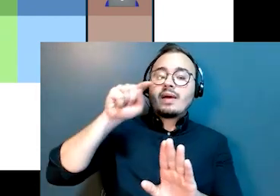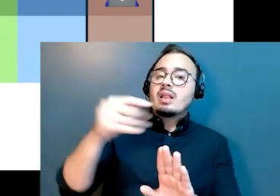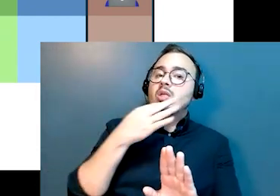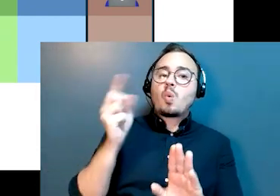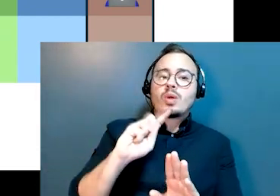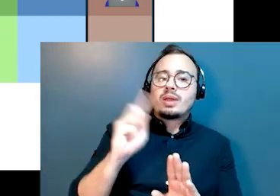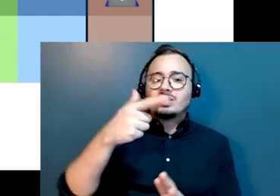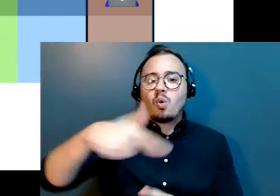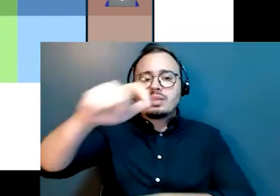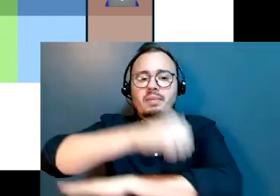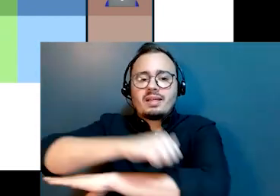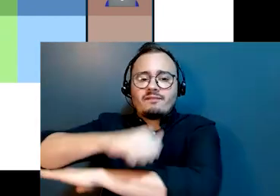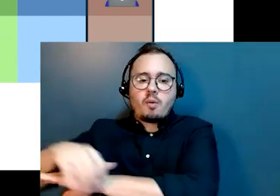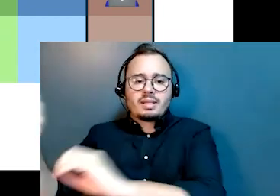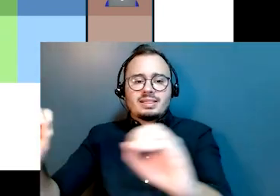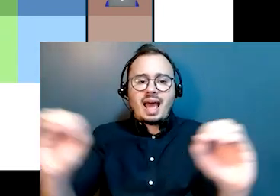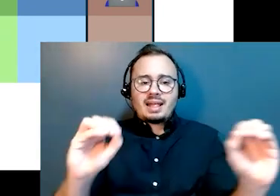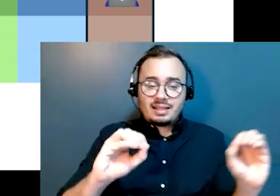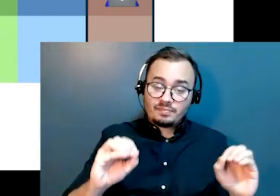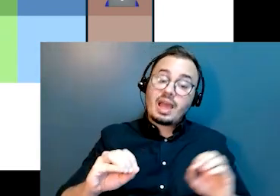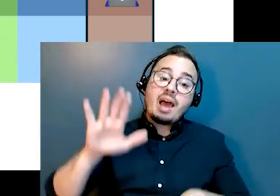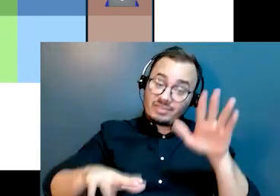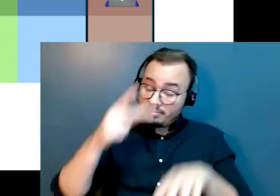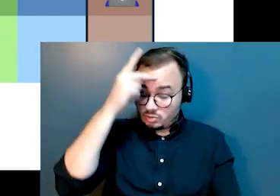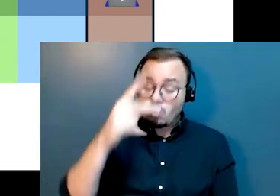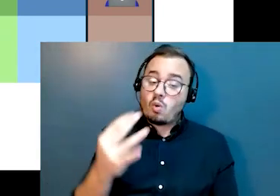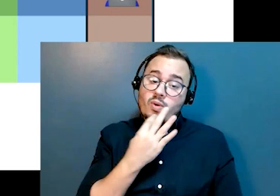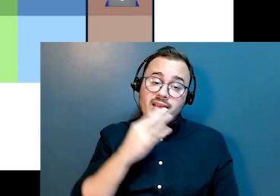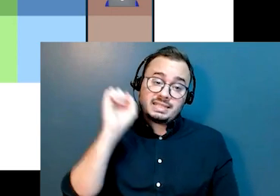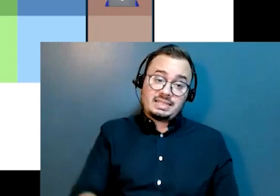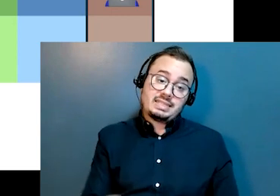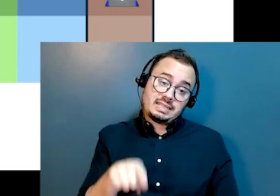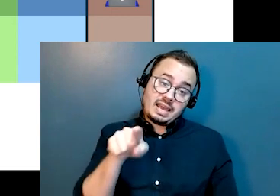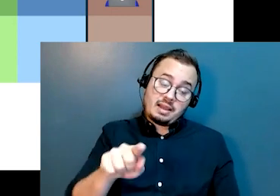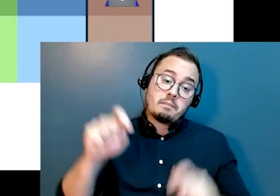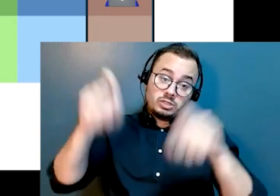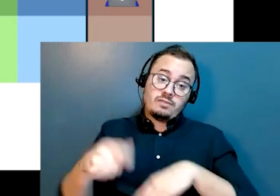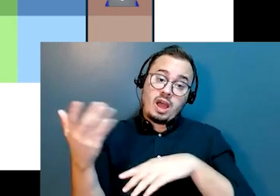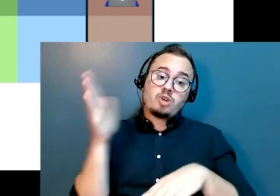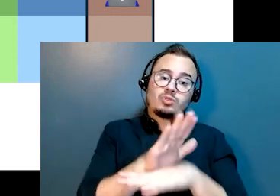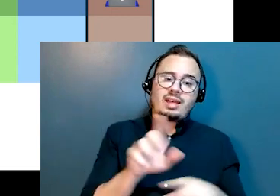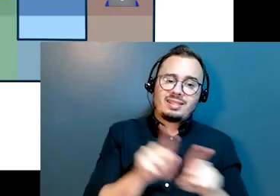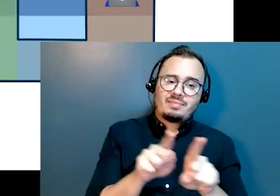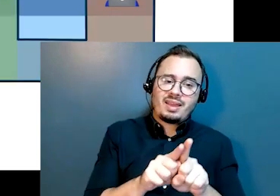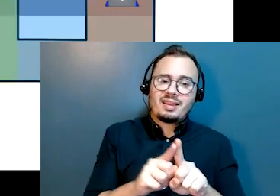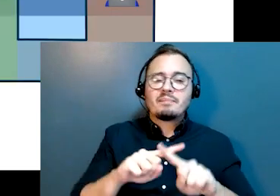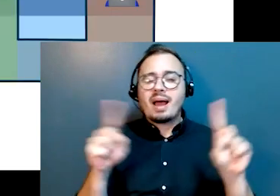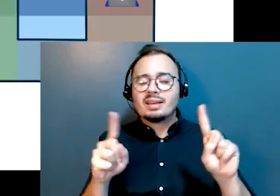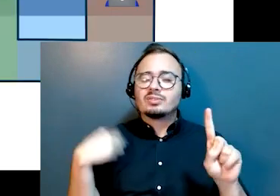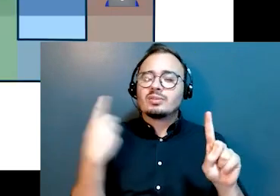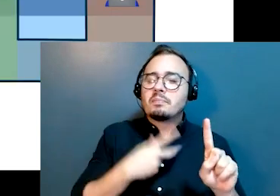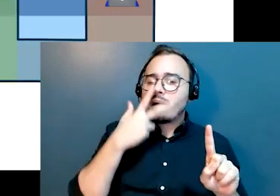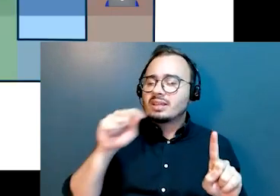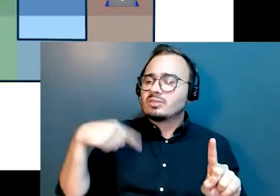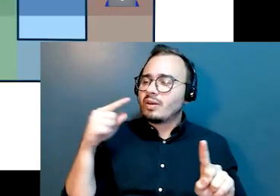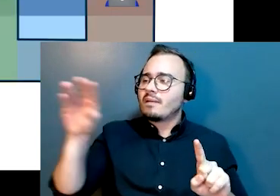vezes a pessoa tem experiência em outras plataformas e poderia ajudar, mas ela foi colocada nessa caixa. Porém, para um projeto multidisciplinar,